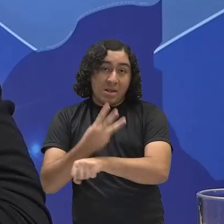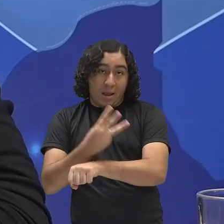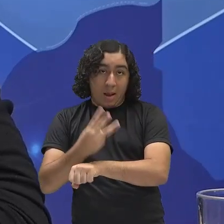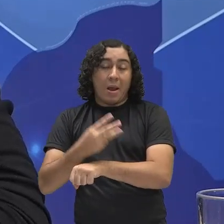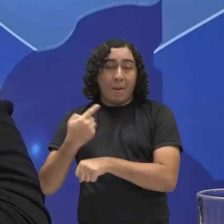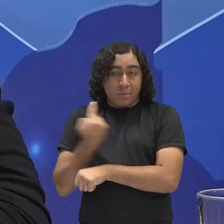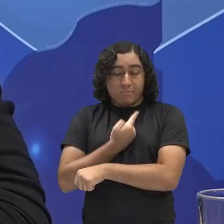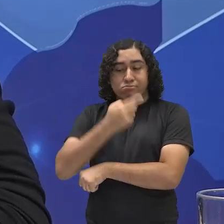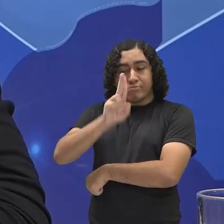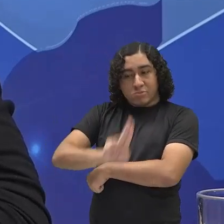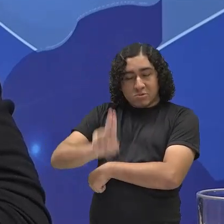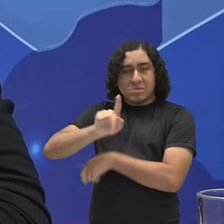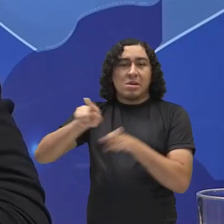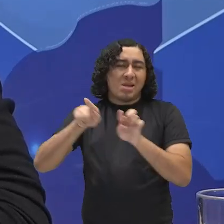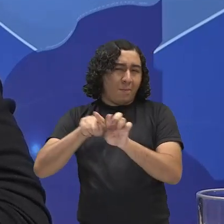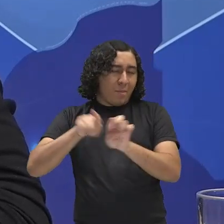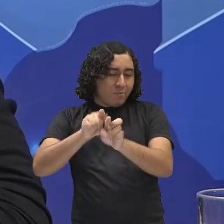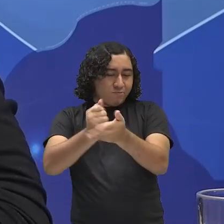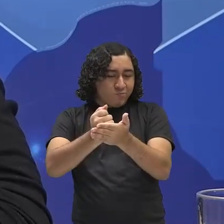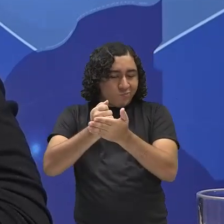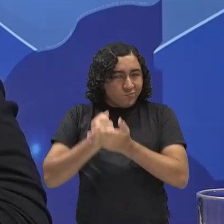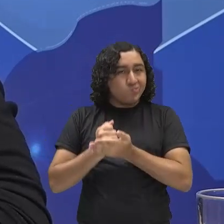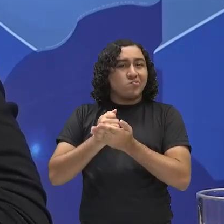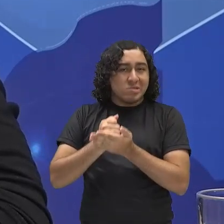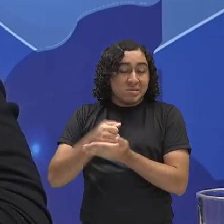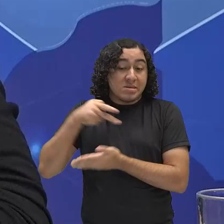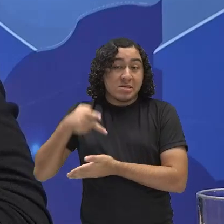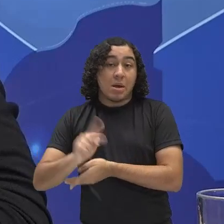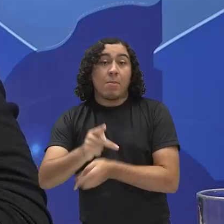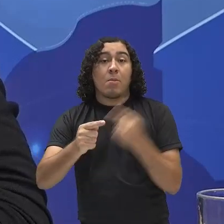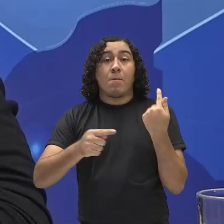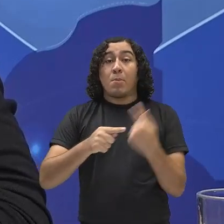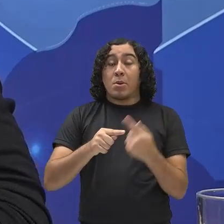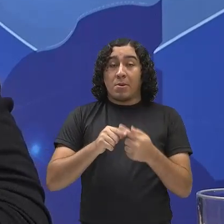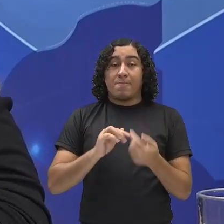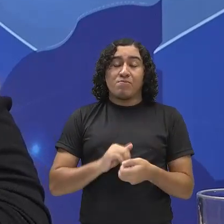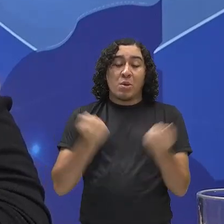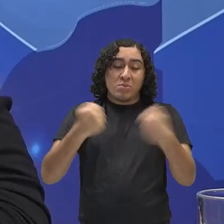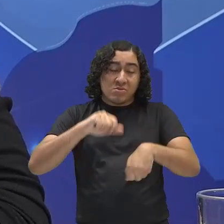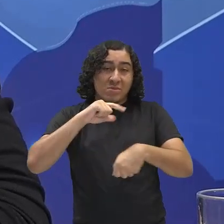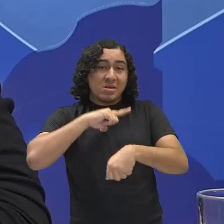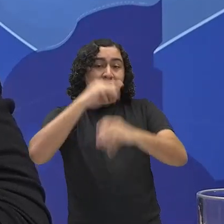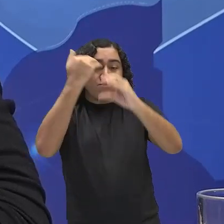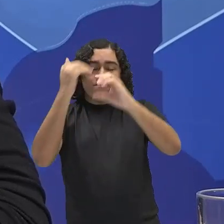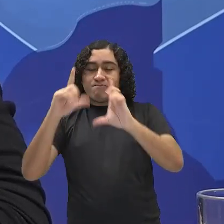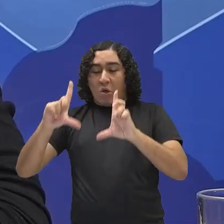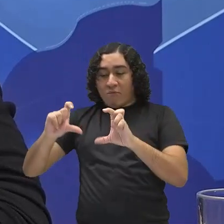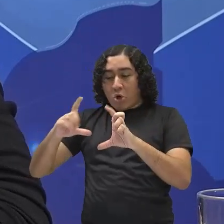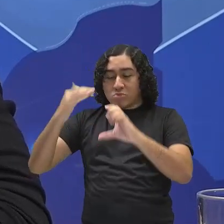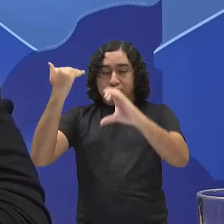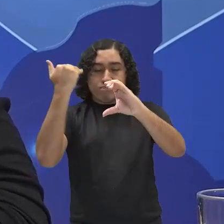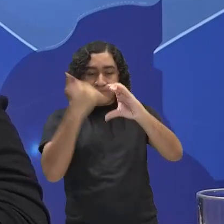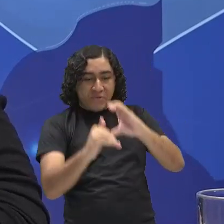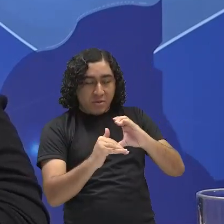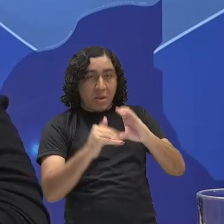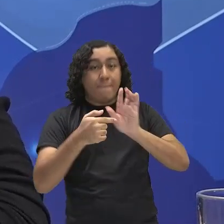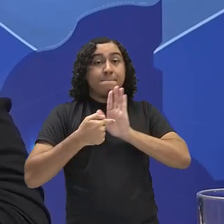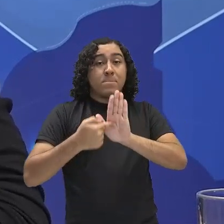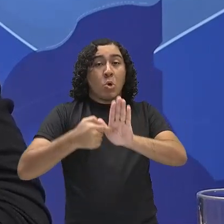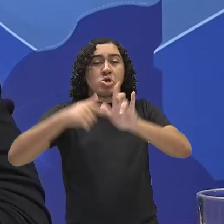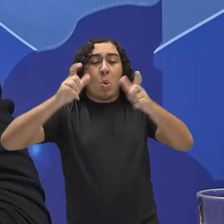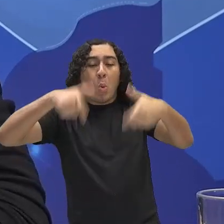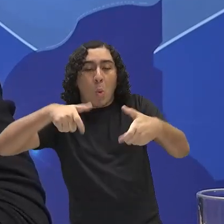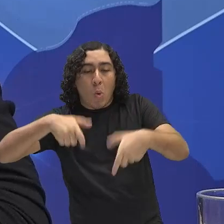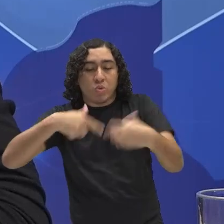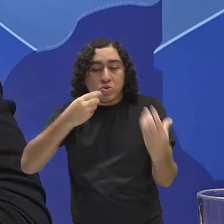gente tem usado e que tem ajudado muito, tá? Porque lá a gente consegue enviar imagens para o professor, indicando onde que ele deve clicar